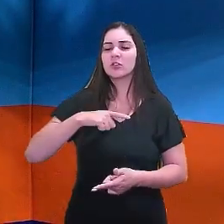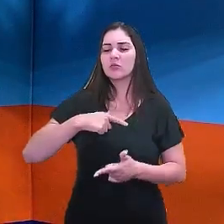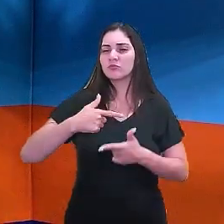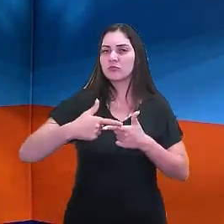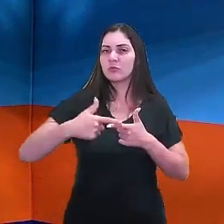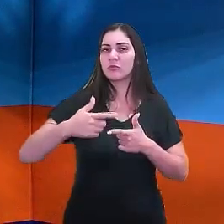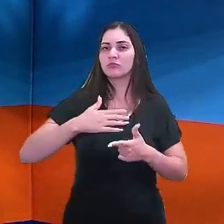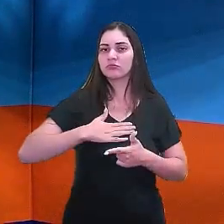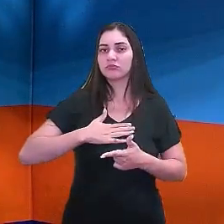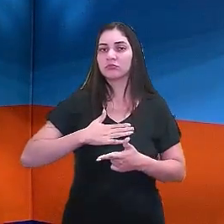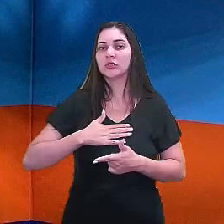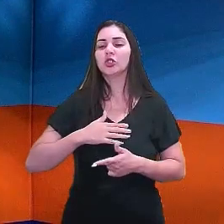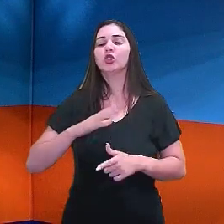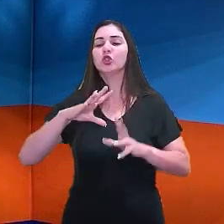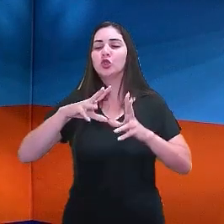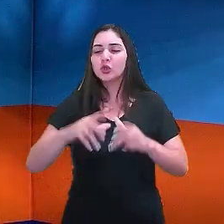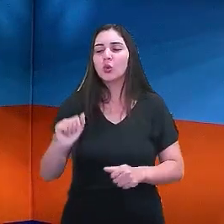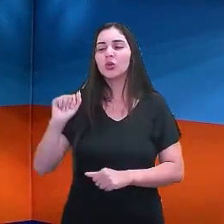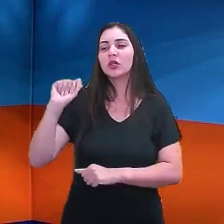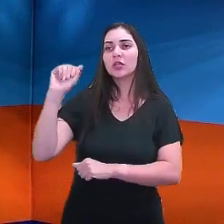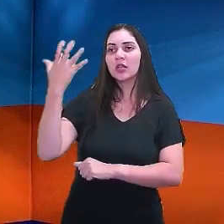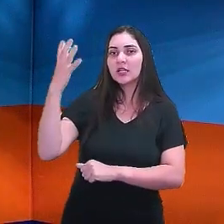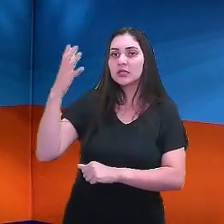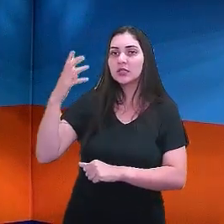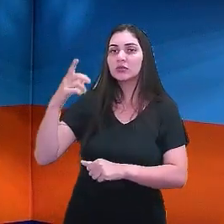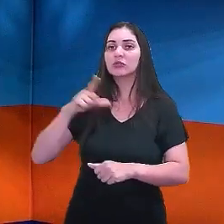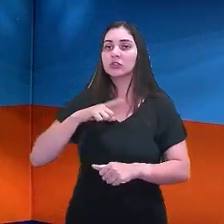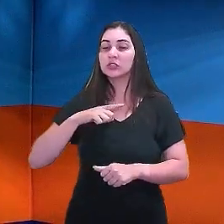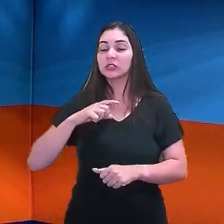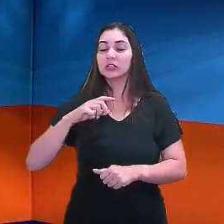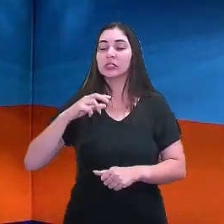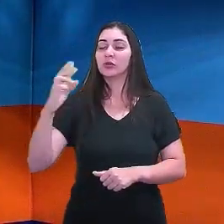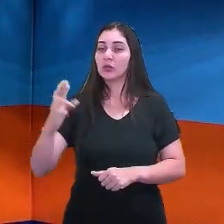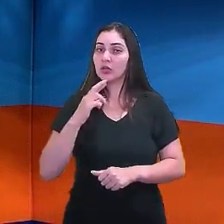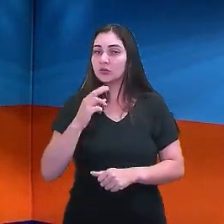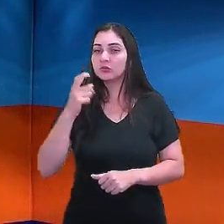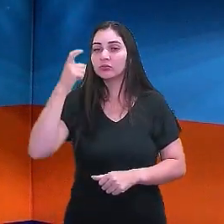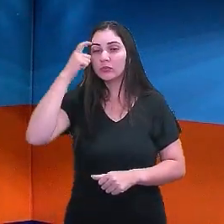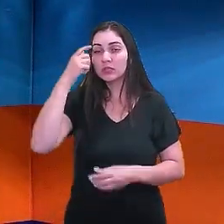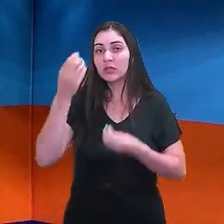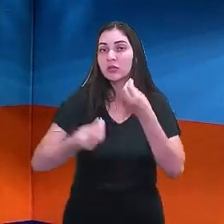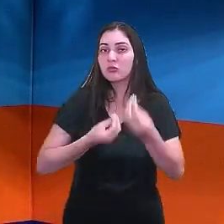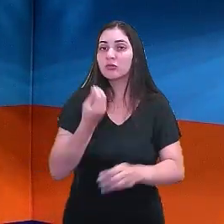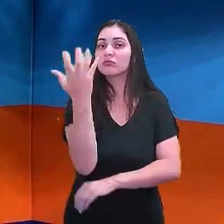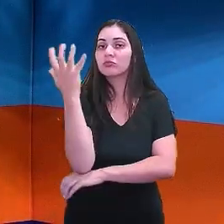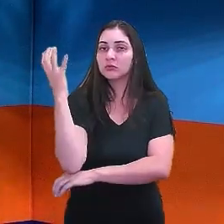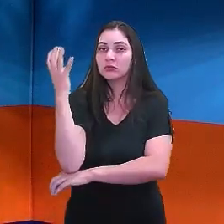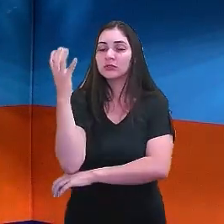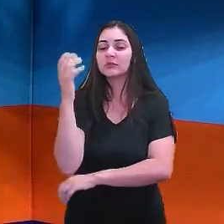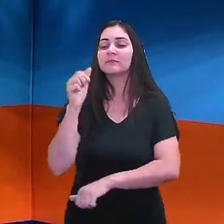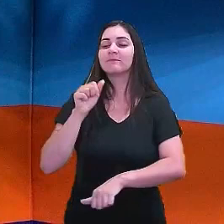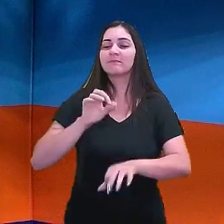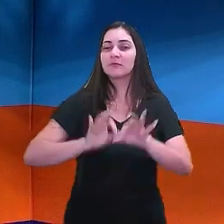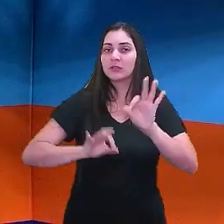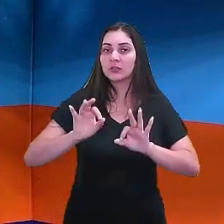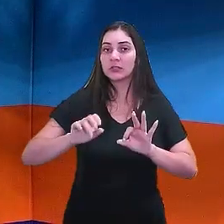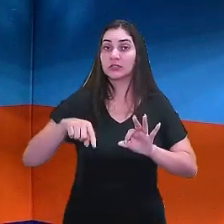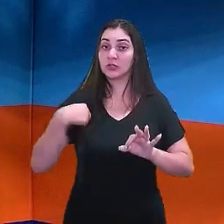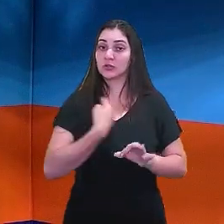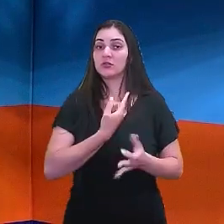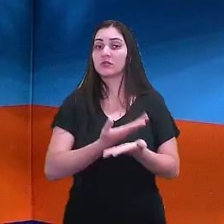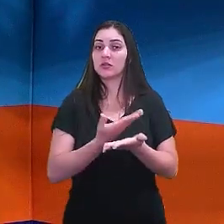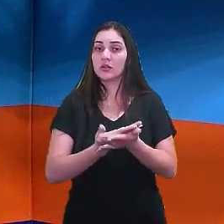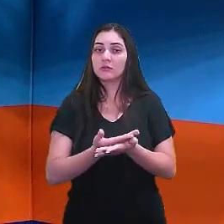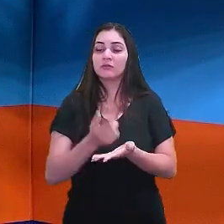uma reação. Então, vamos pensar direitinho quando a gente for mexer na natureza. Tá certo? ok? Então, essa foi a nossa aula